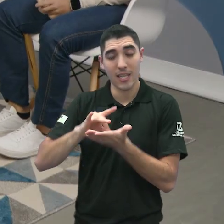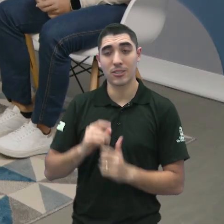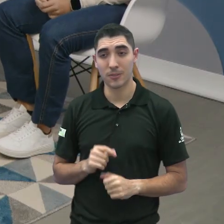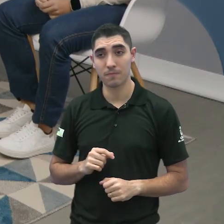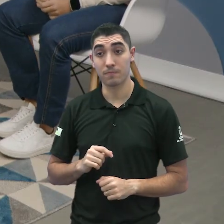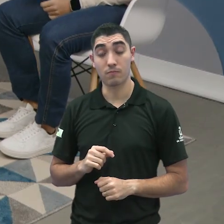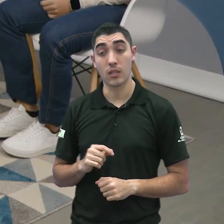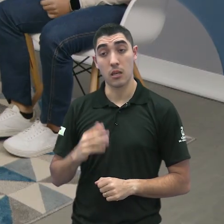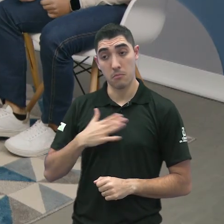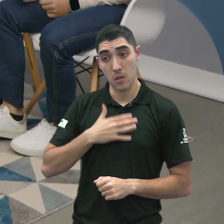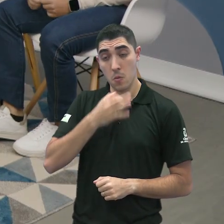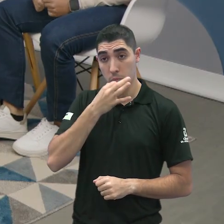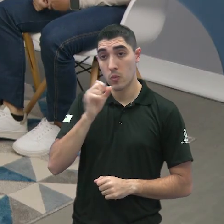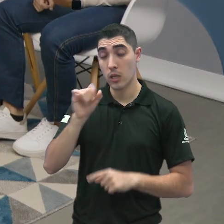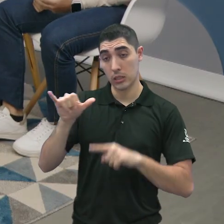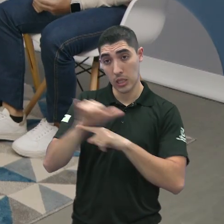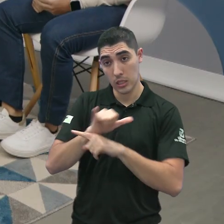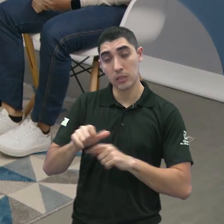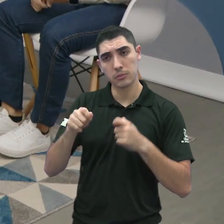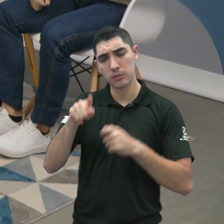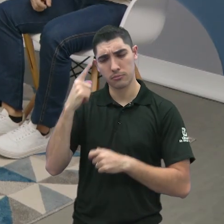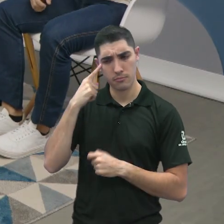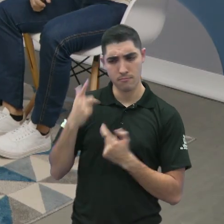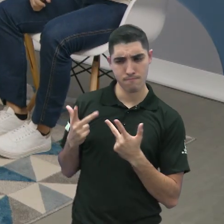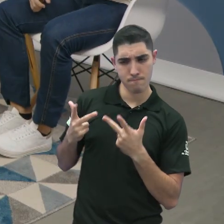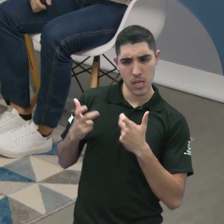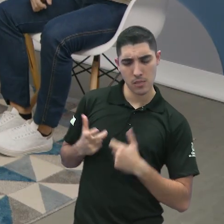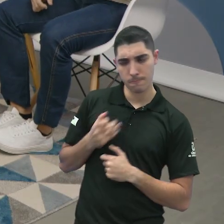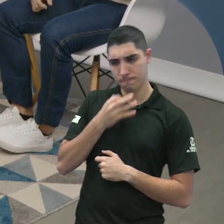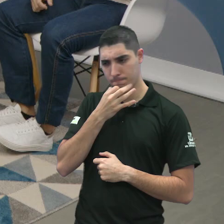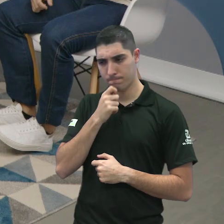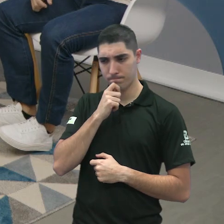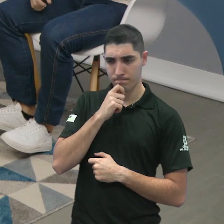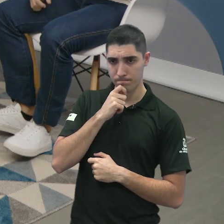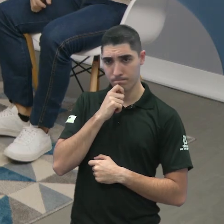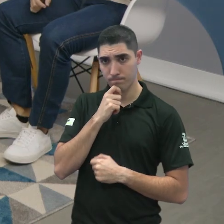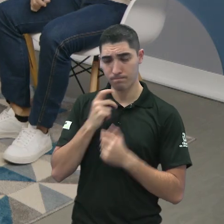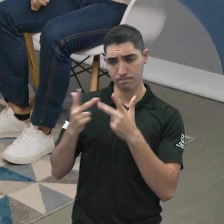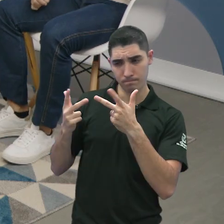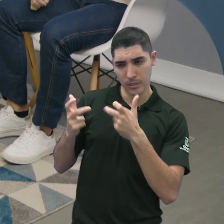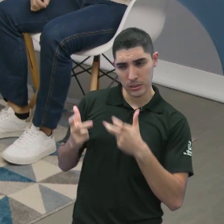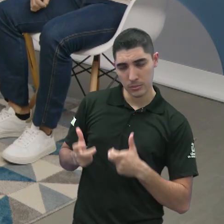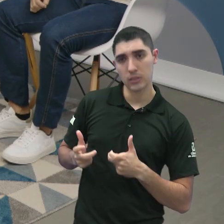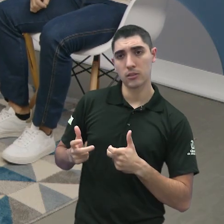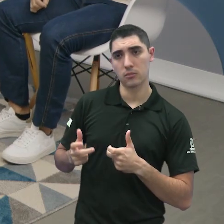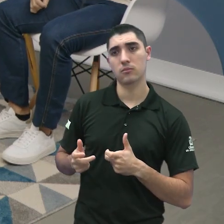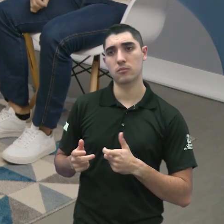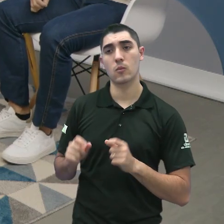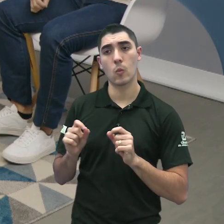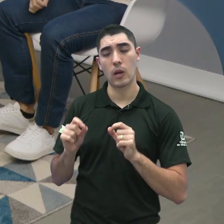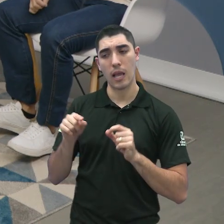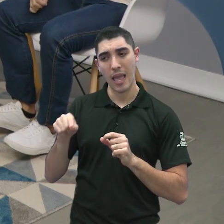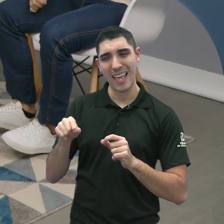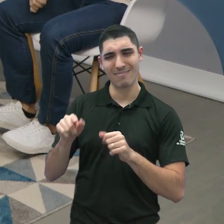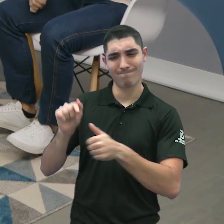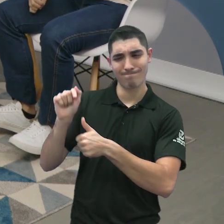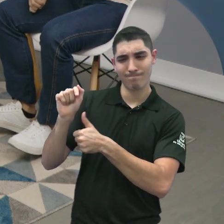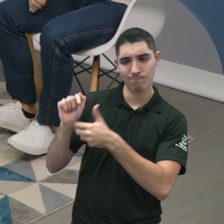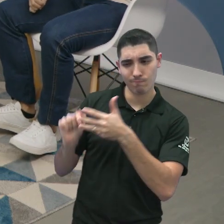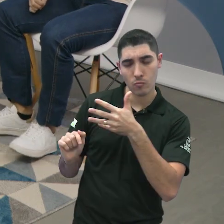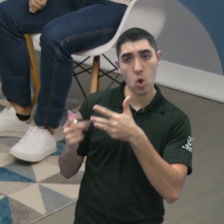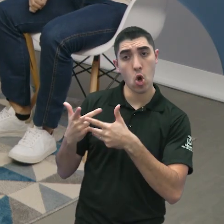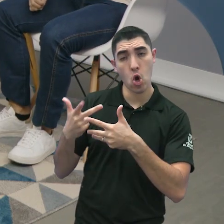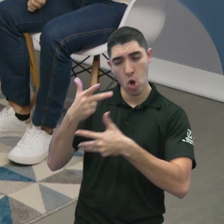um olhar consciente e crítico perante todas as estruturas que impulsionam o